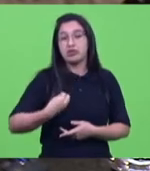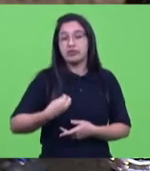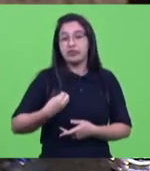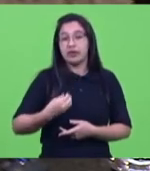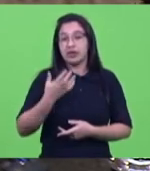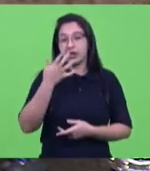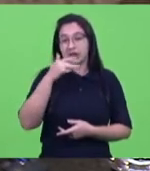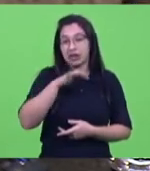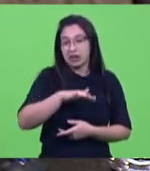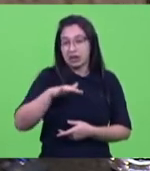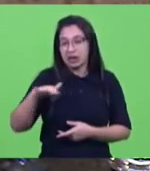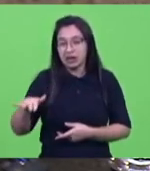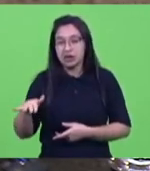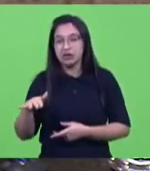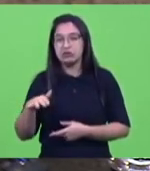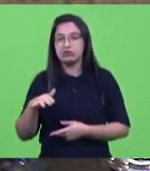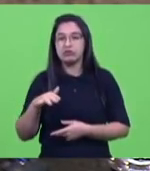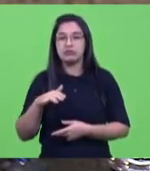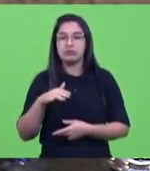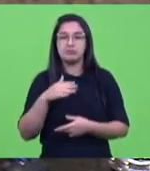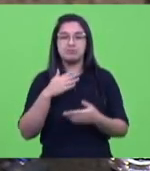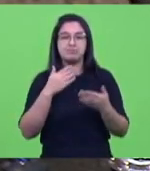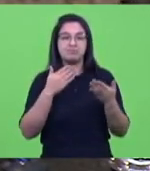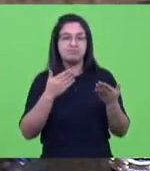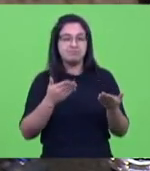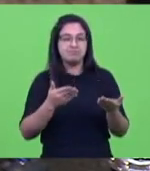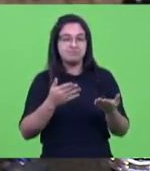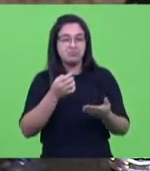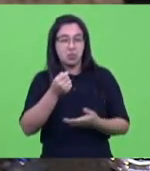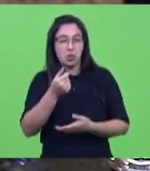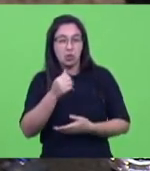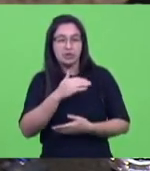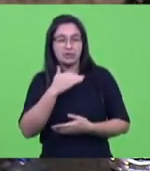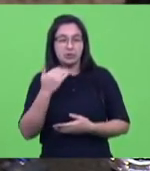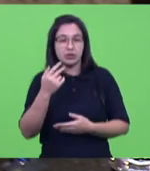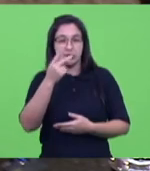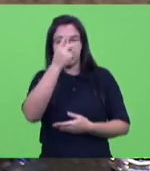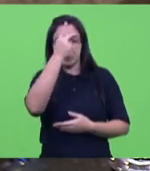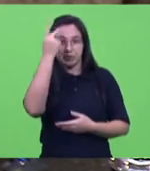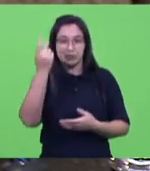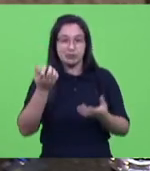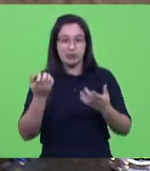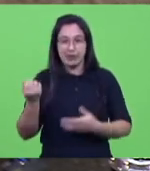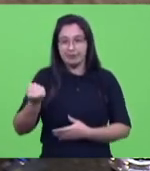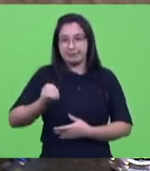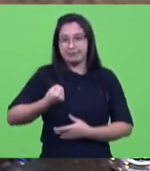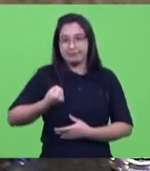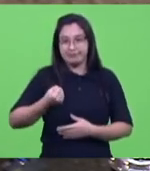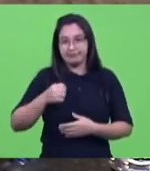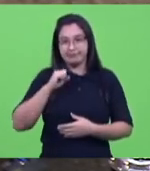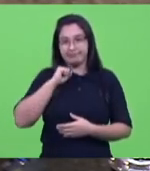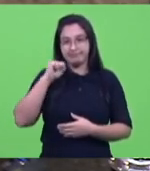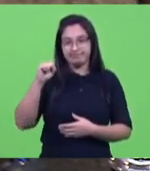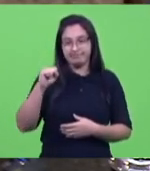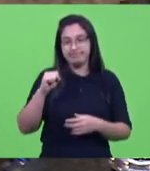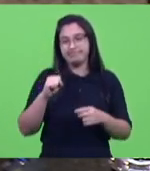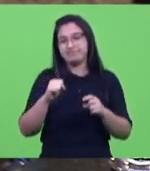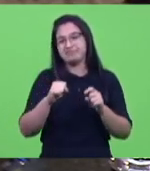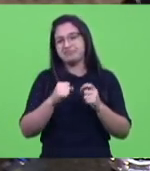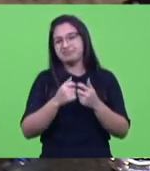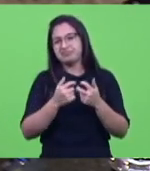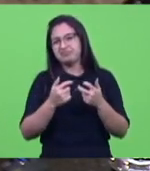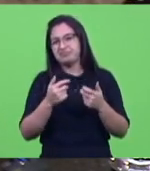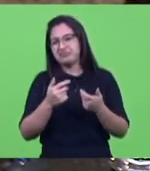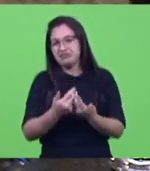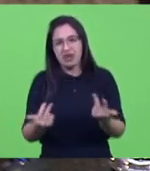afogadas com o próprio vômito, pessoas querendo se suicidar. Teve várias ações, já fizemos várias